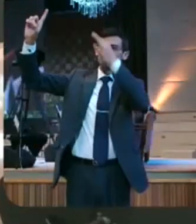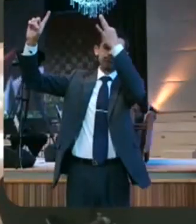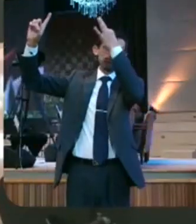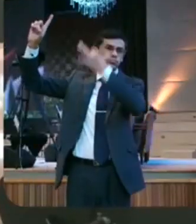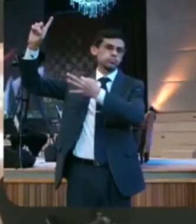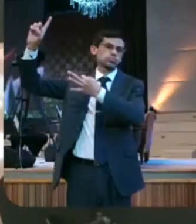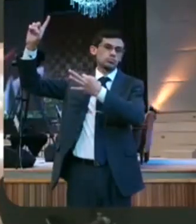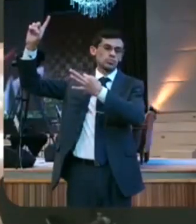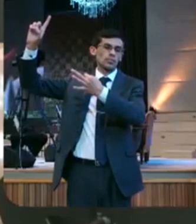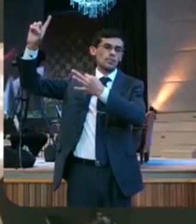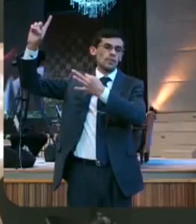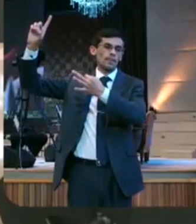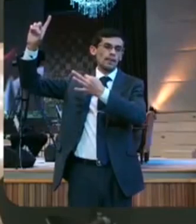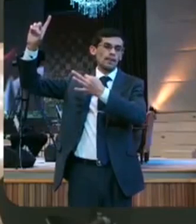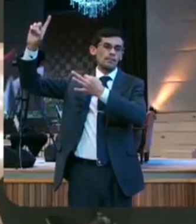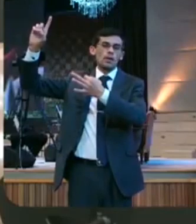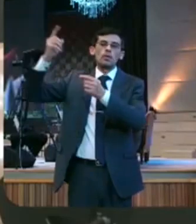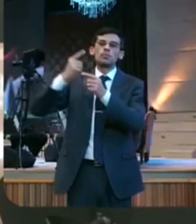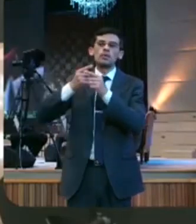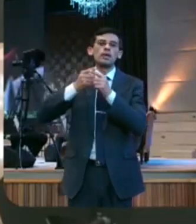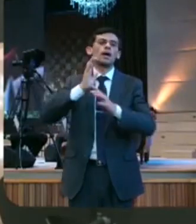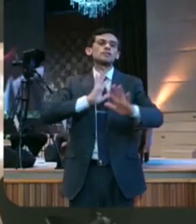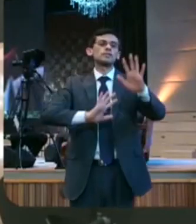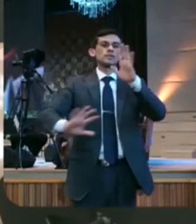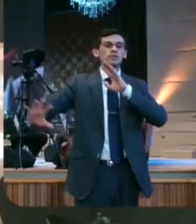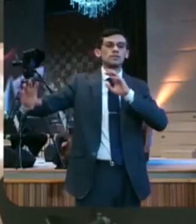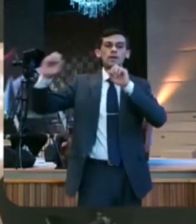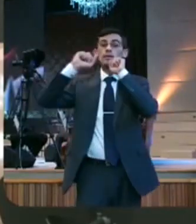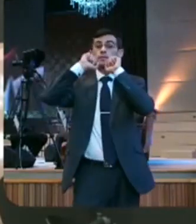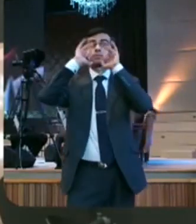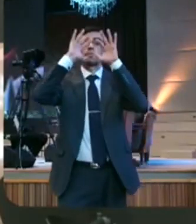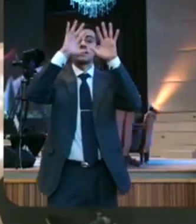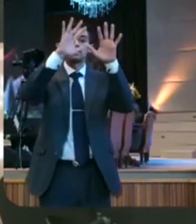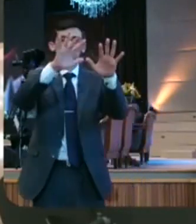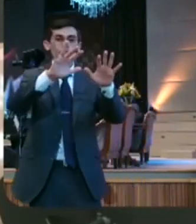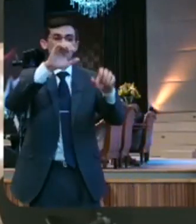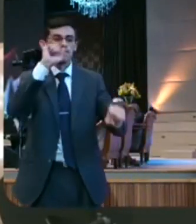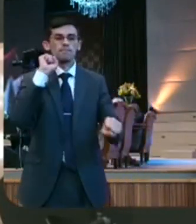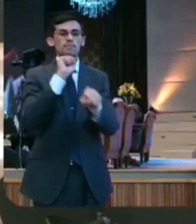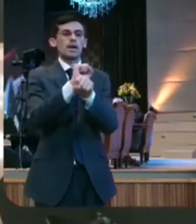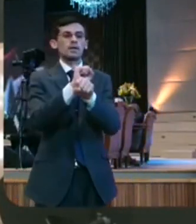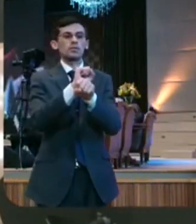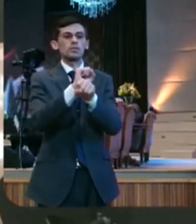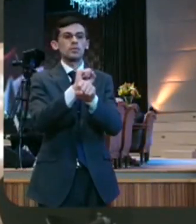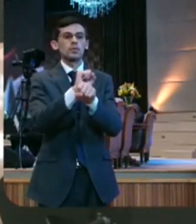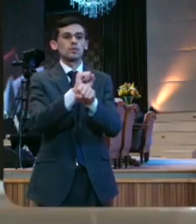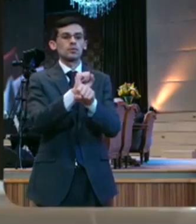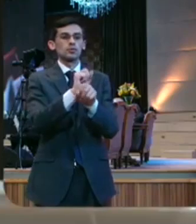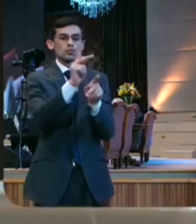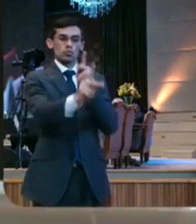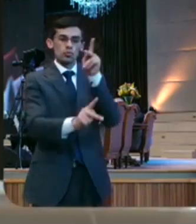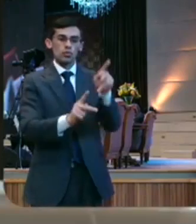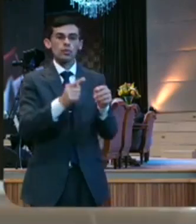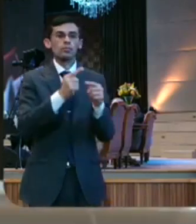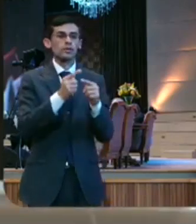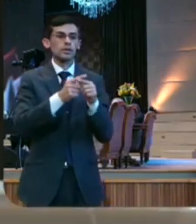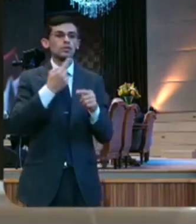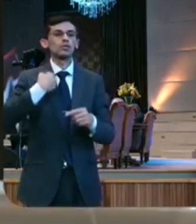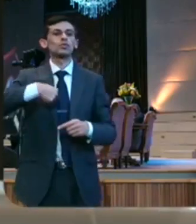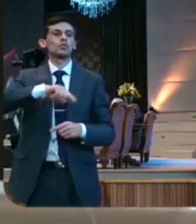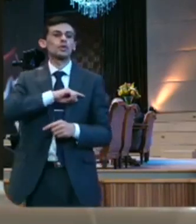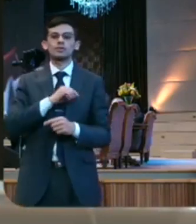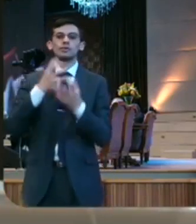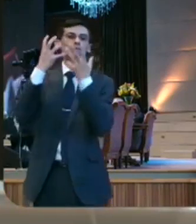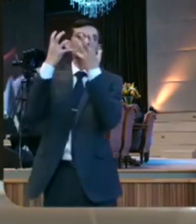motivos porque as maravilhas de Deus às vezes cessam no nosso meio é porque não permitimos que o